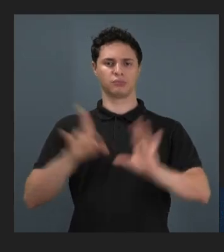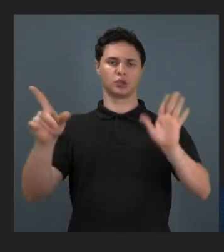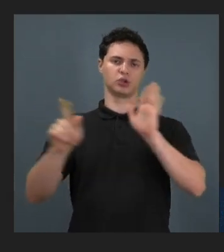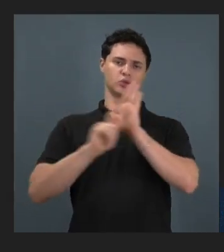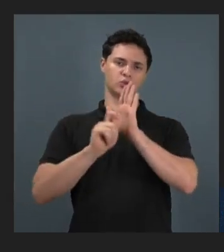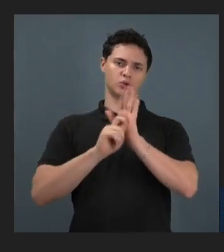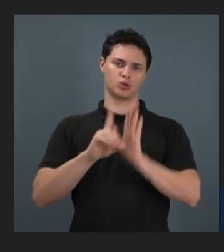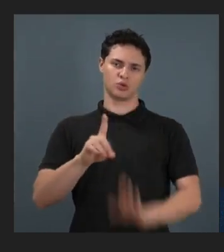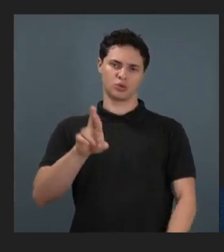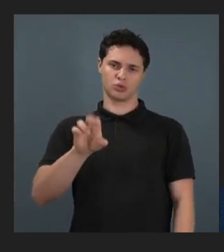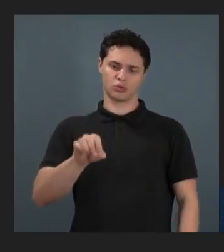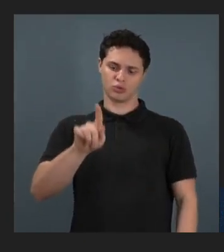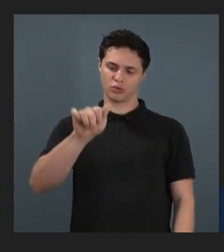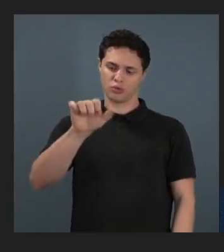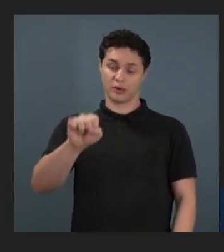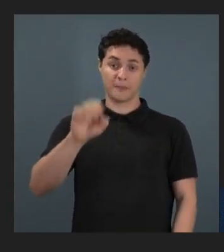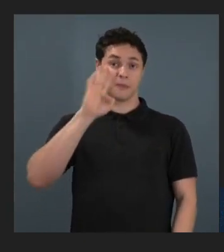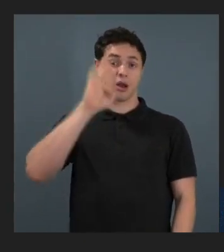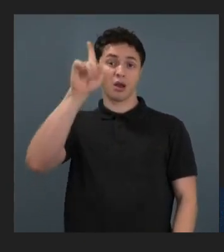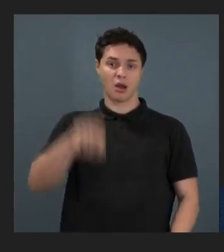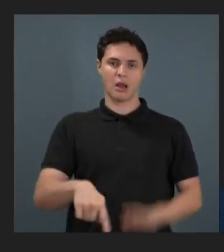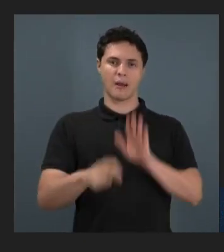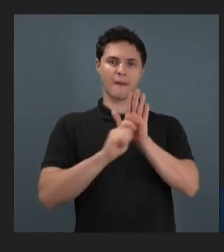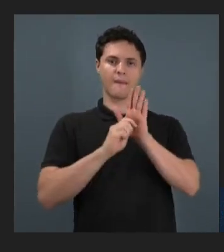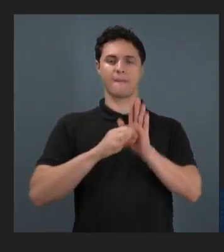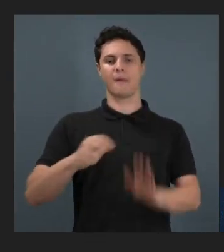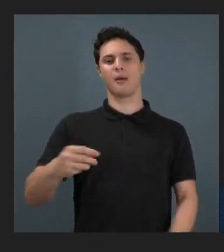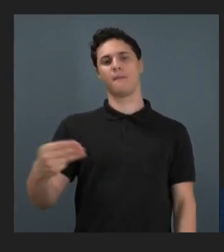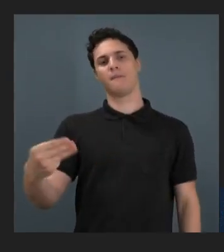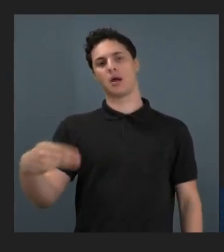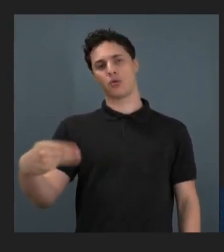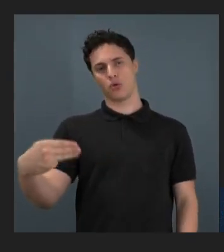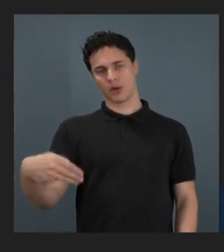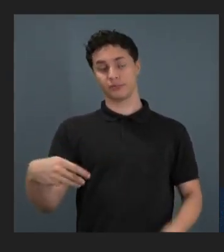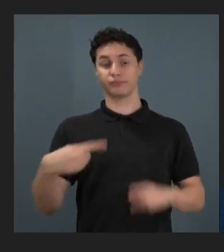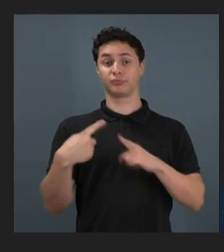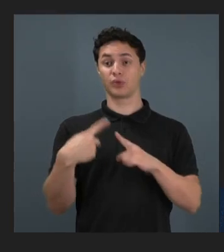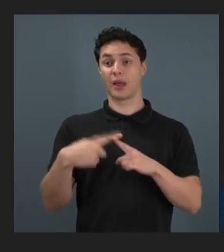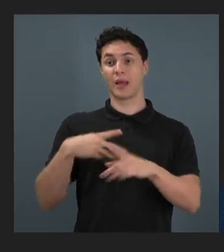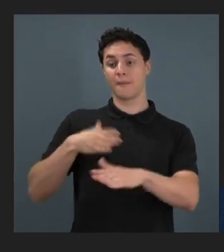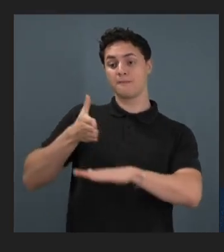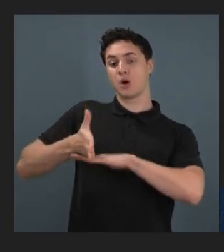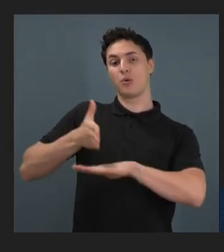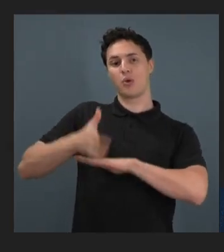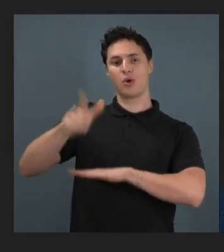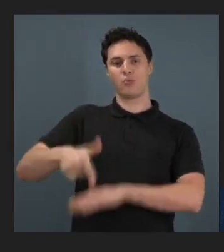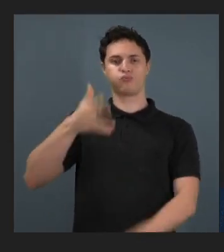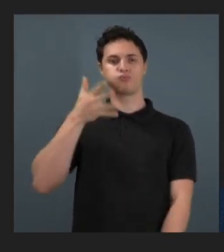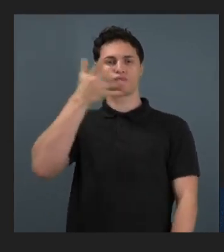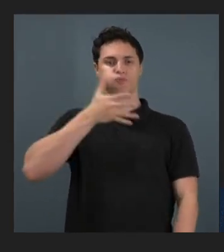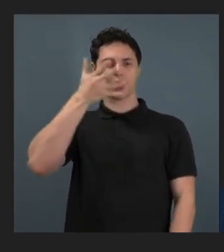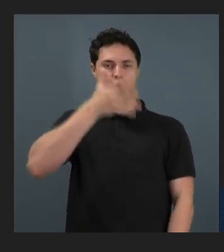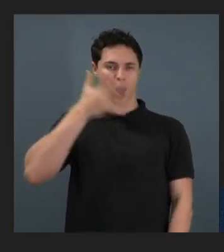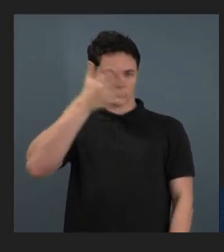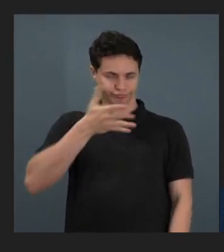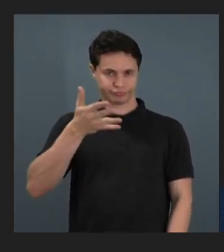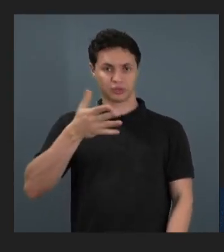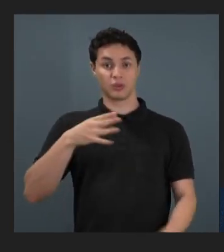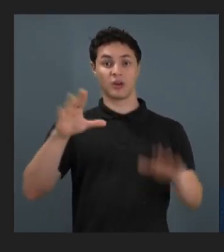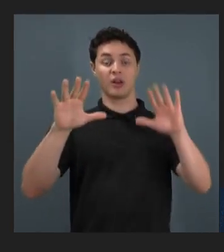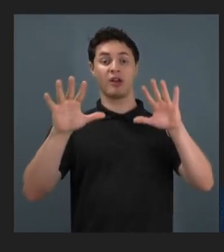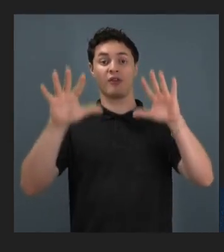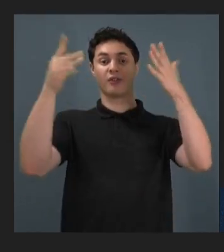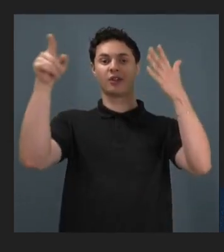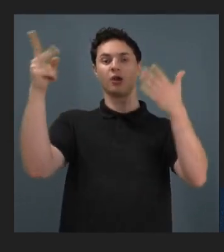drogas, especialmente a da maconha, a ponto de participar como palestrante de um evento realizado em